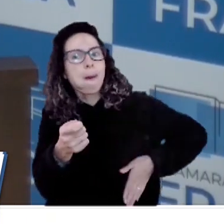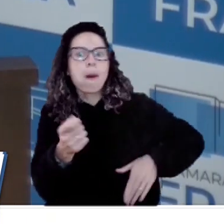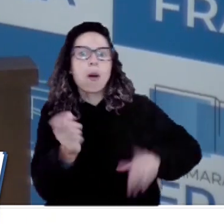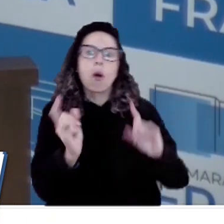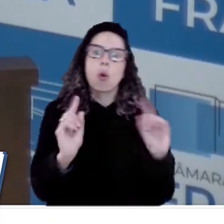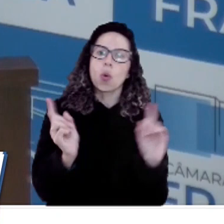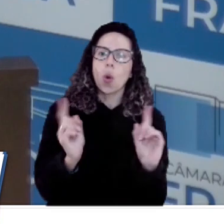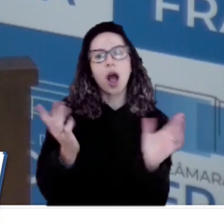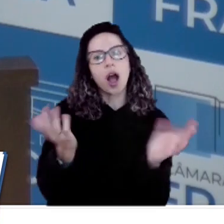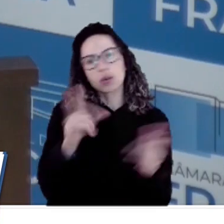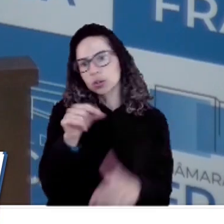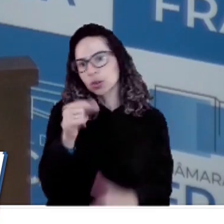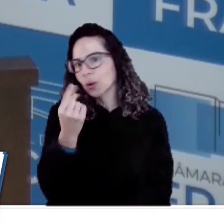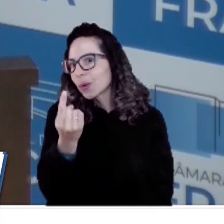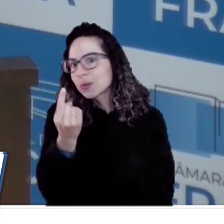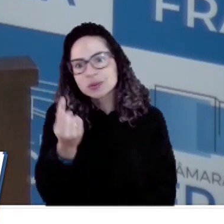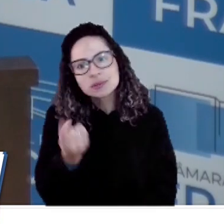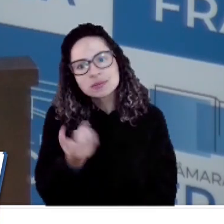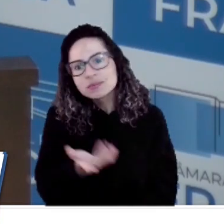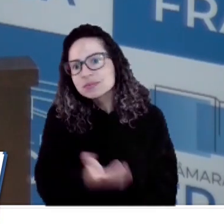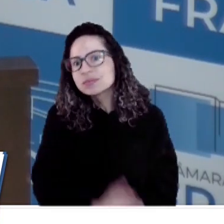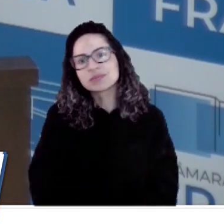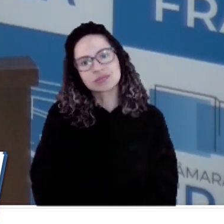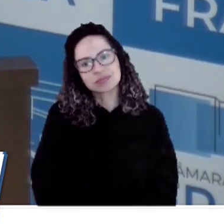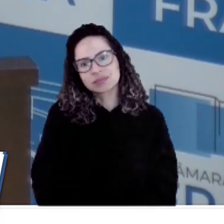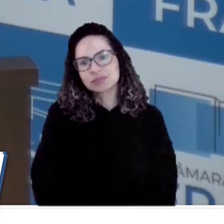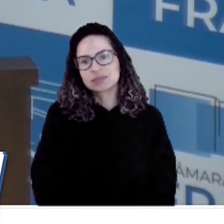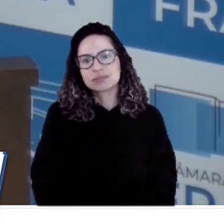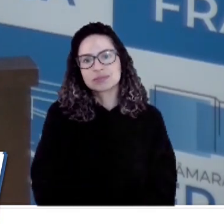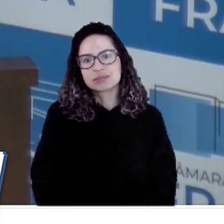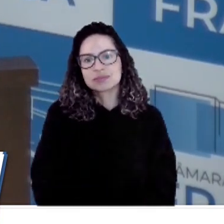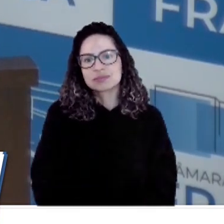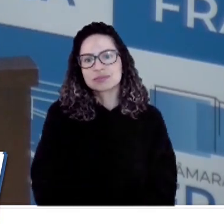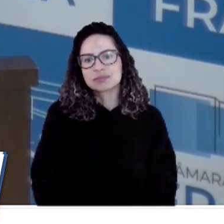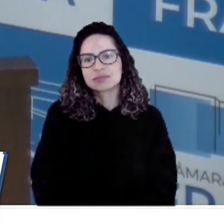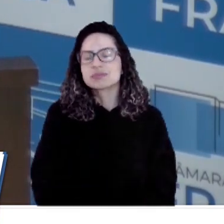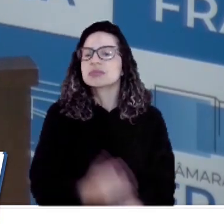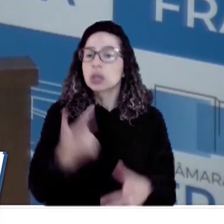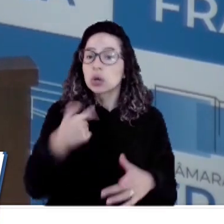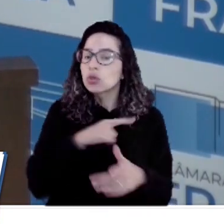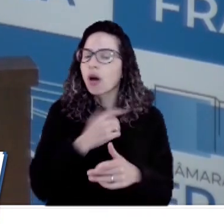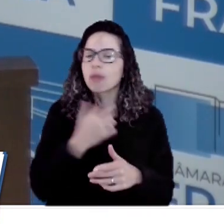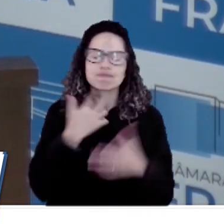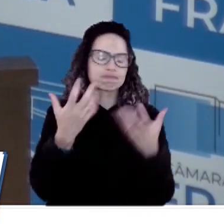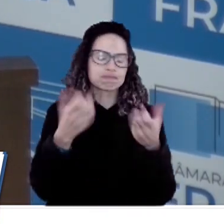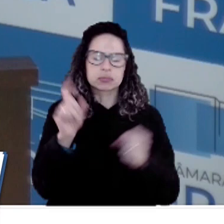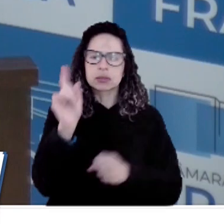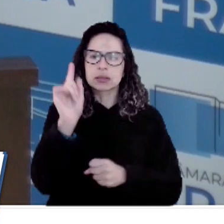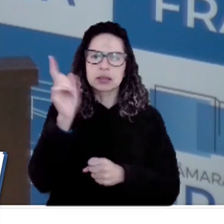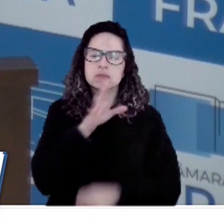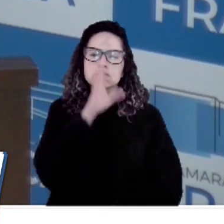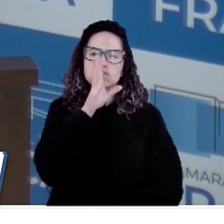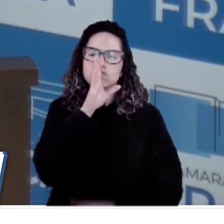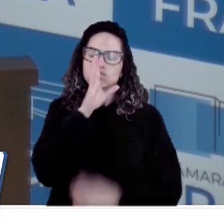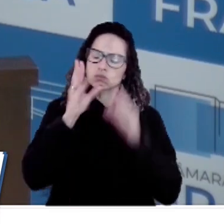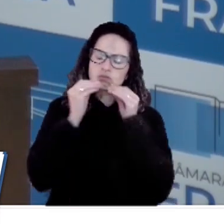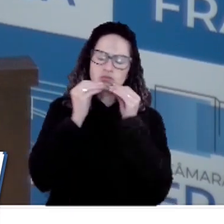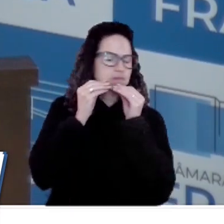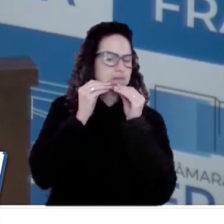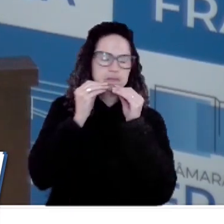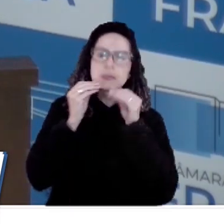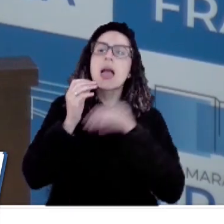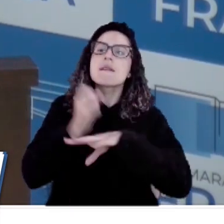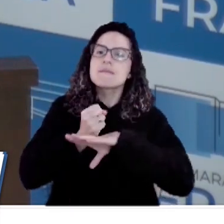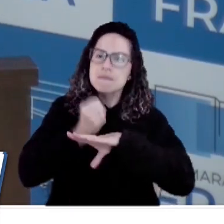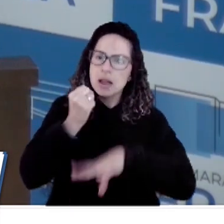acionistas irão tomar conta do serviço. Então, nós não podemos aceitar isso calado. Franca tem